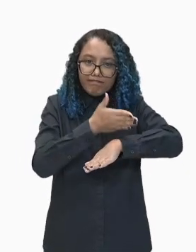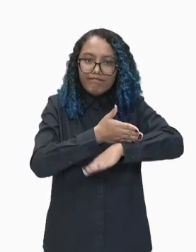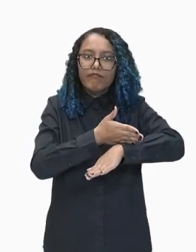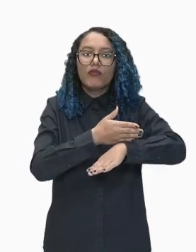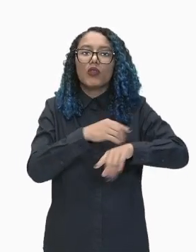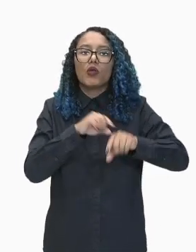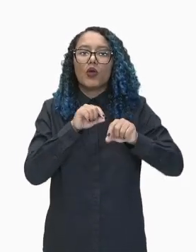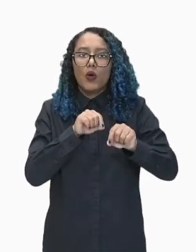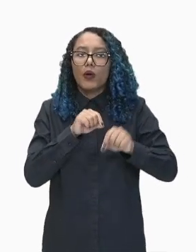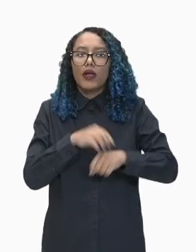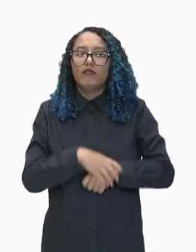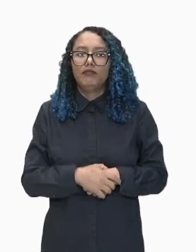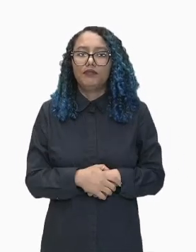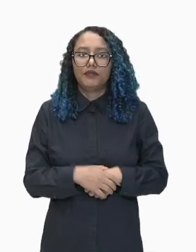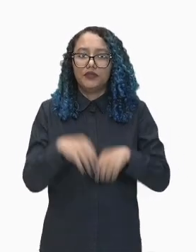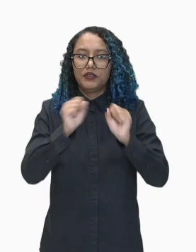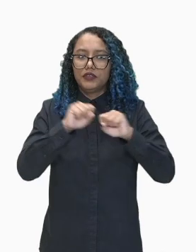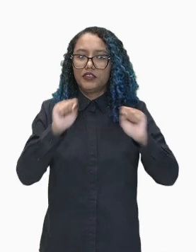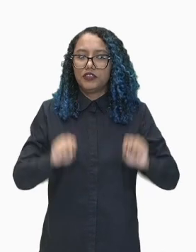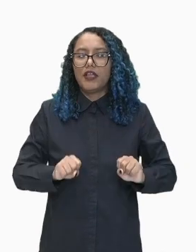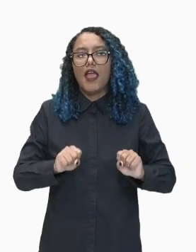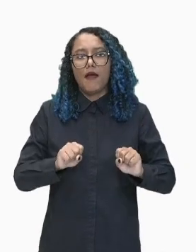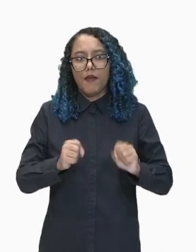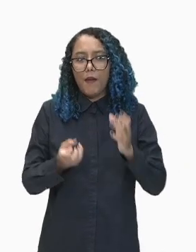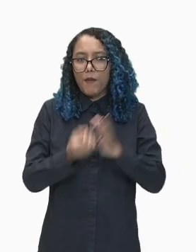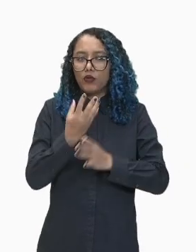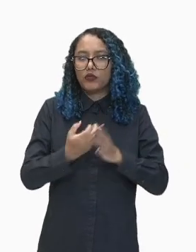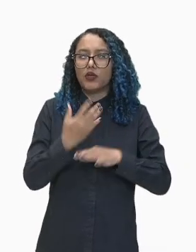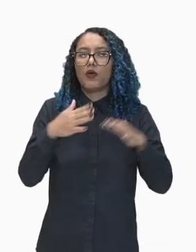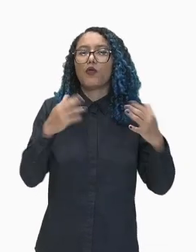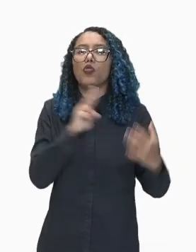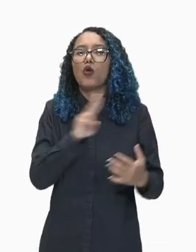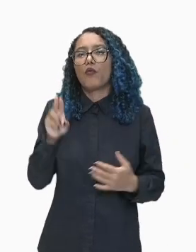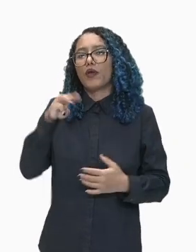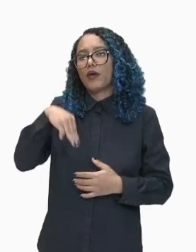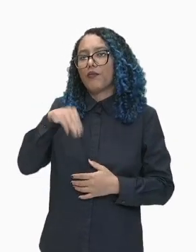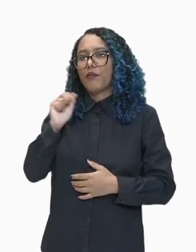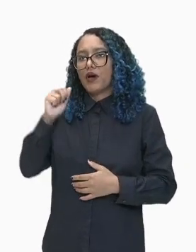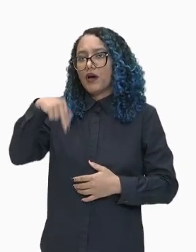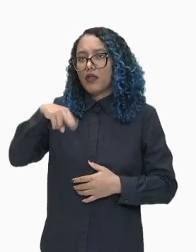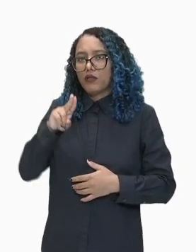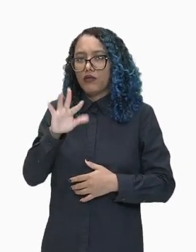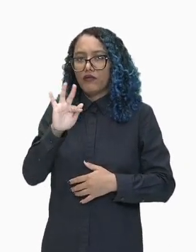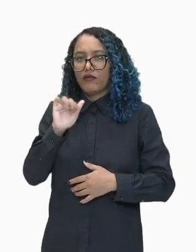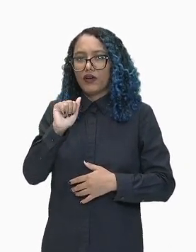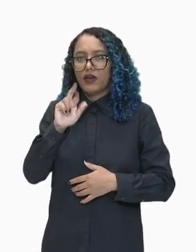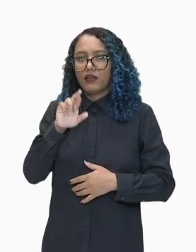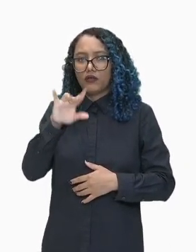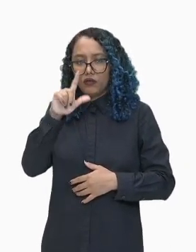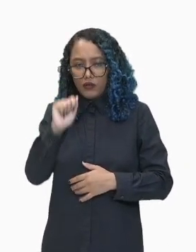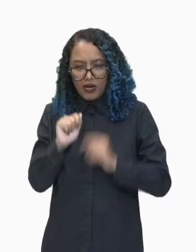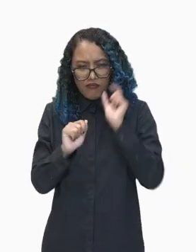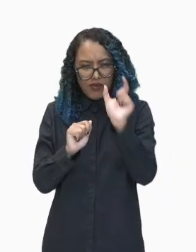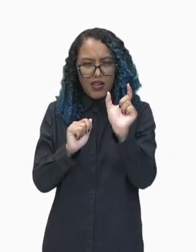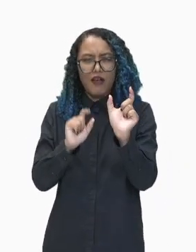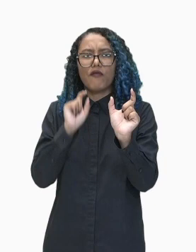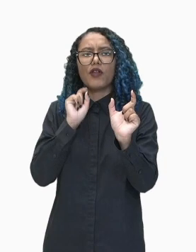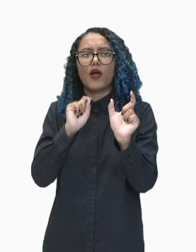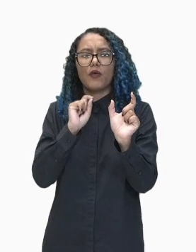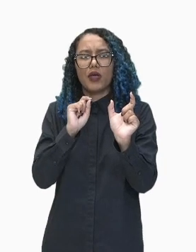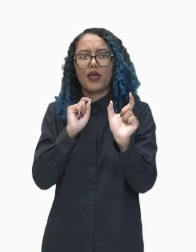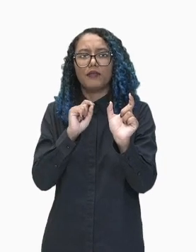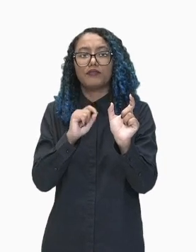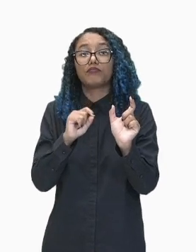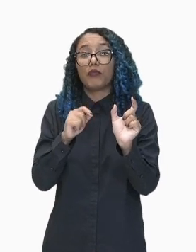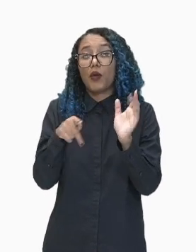sistema produtivo chamado de manufatura. Essa palavra aí, manufatura, ela vem de duas palavrinhas